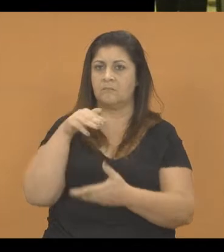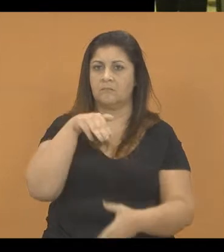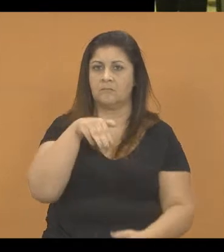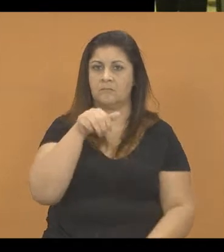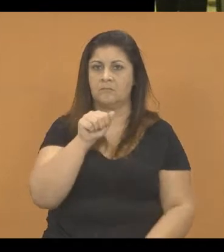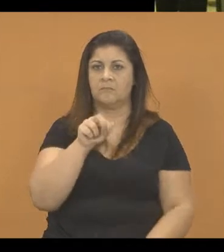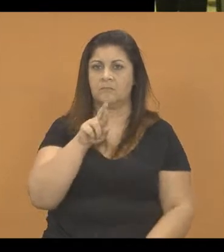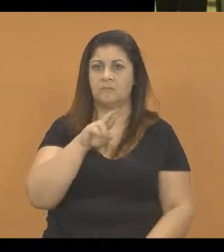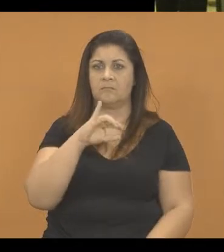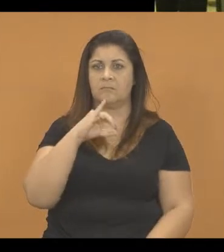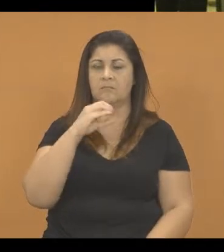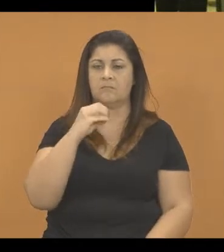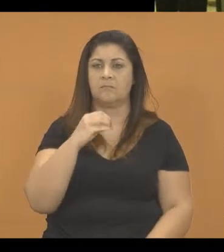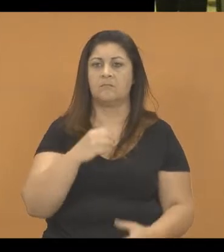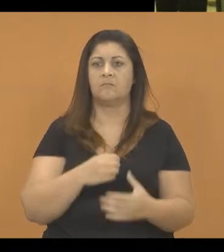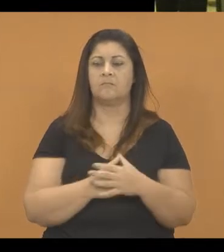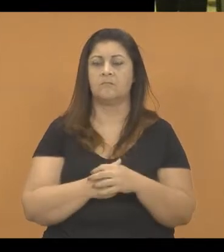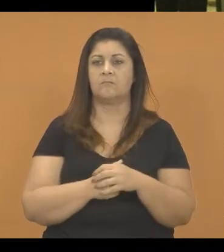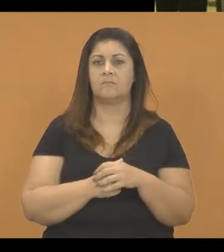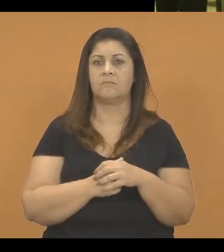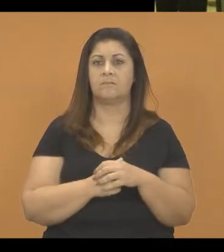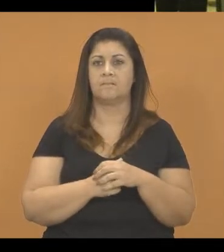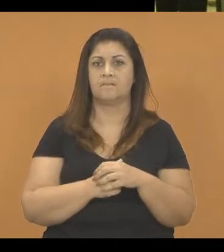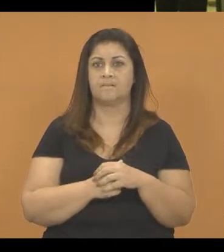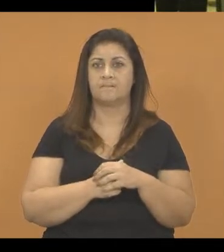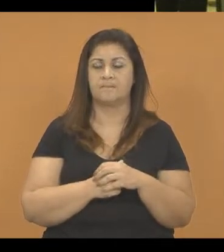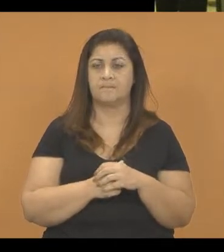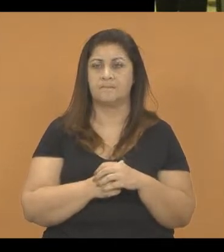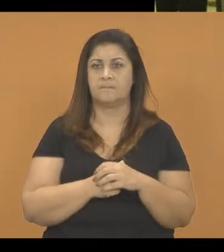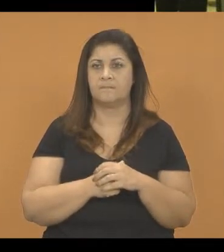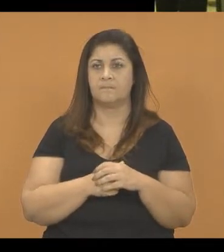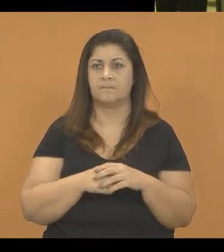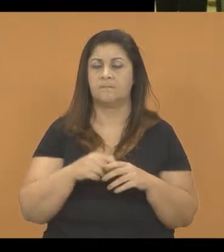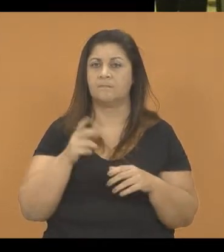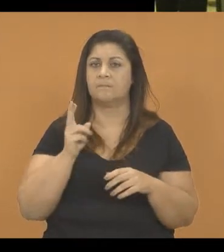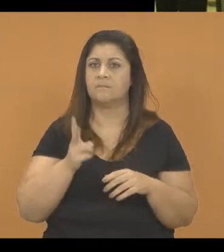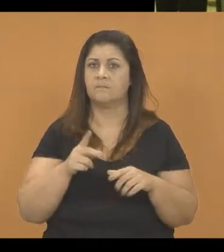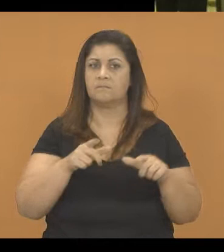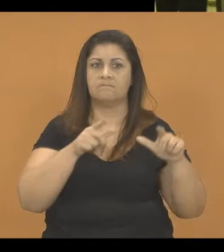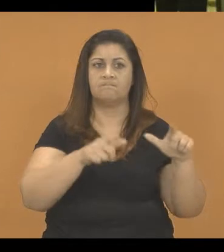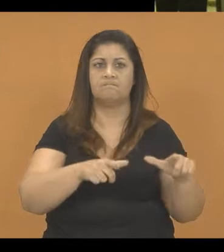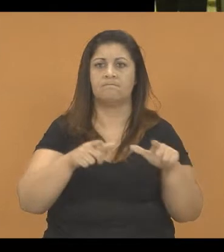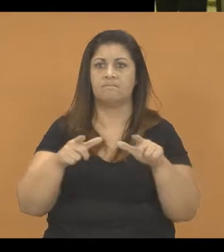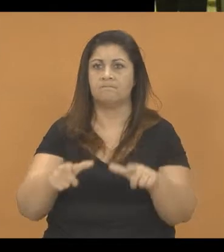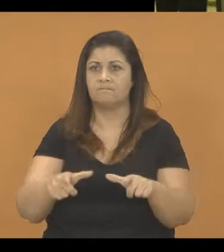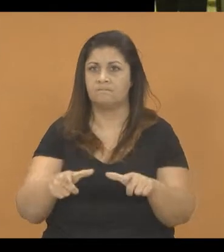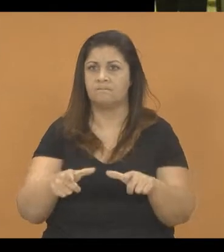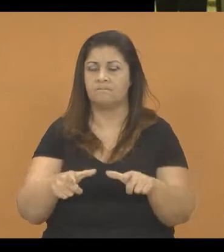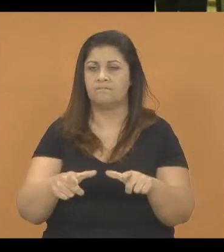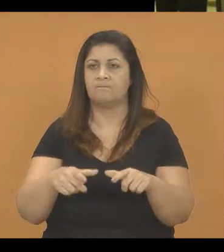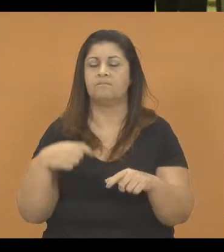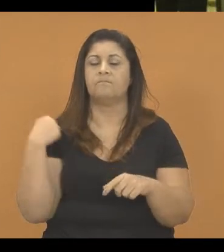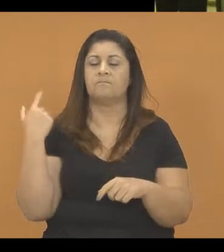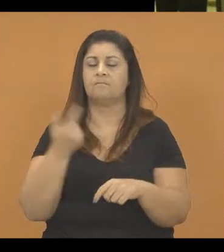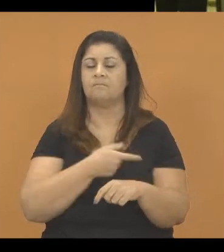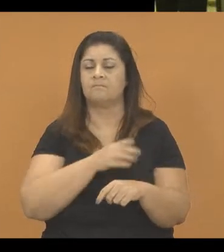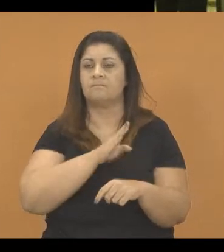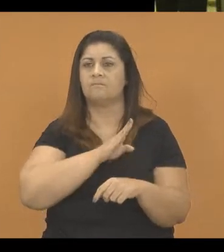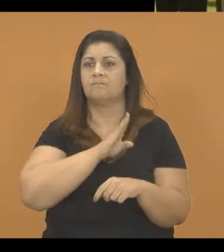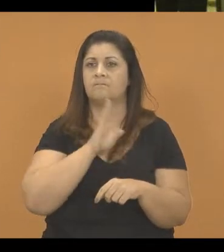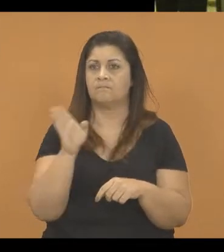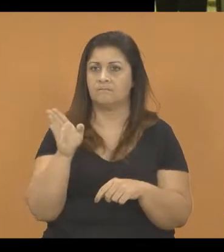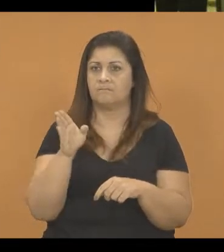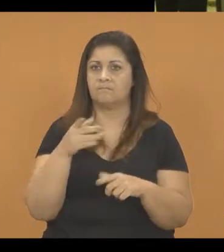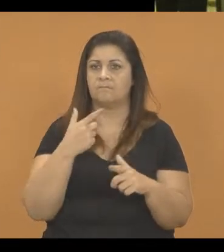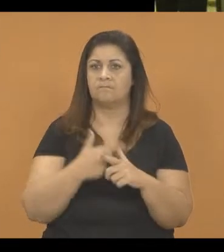presente na nossa cidade aonde a gente precisar passar o pires nós vamos passar porque os interesses de a